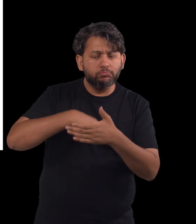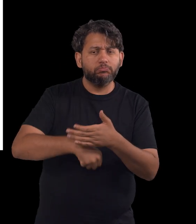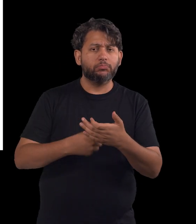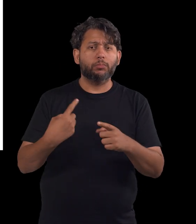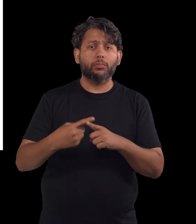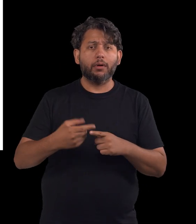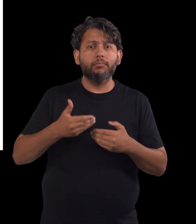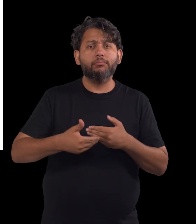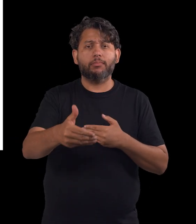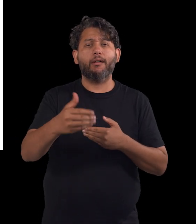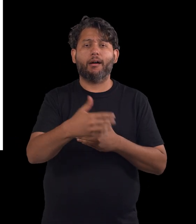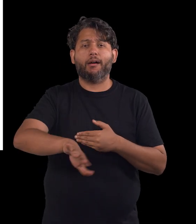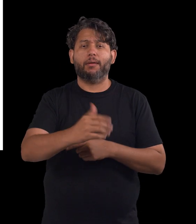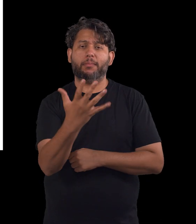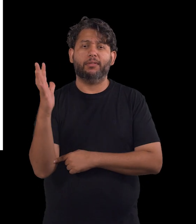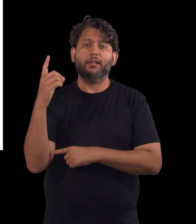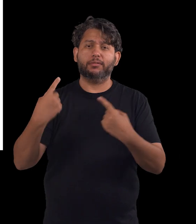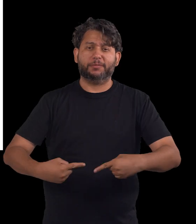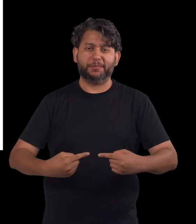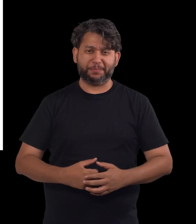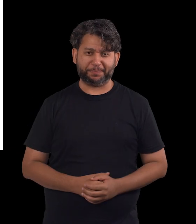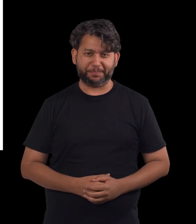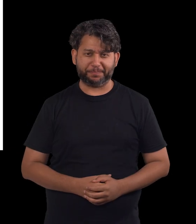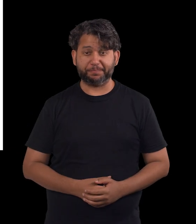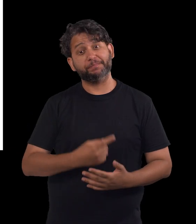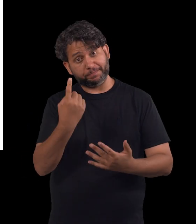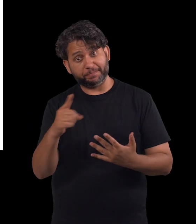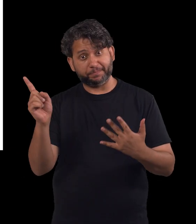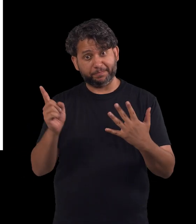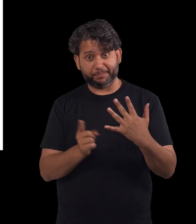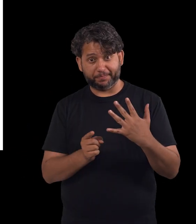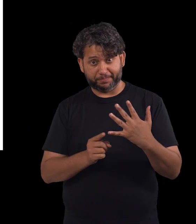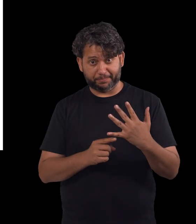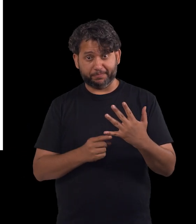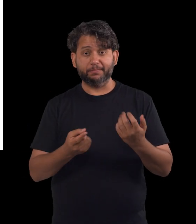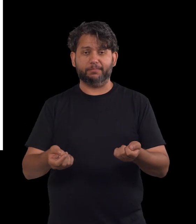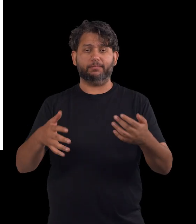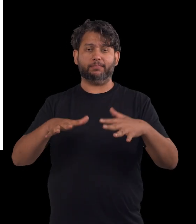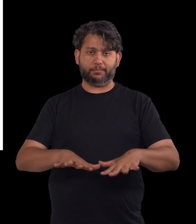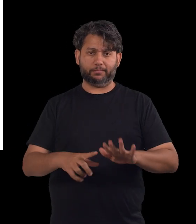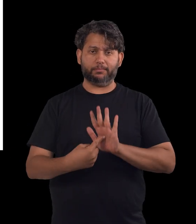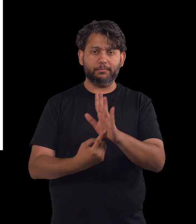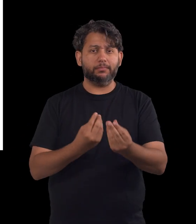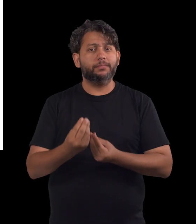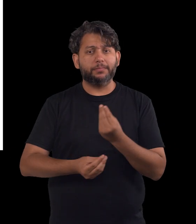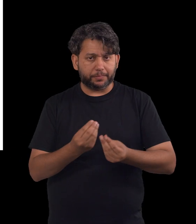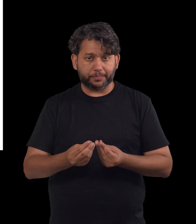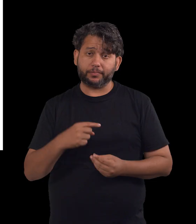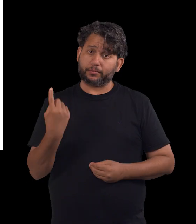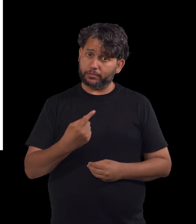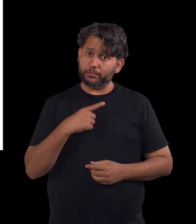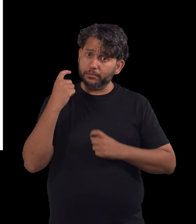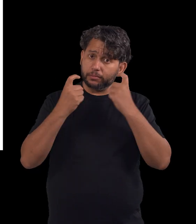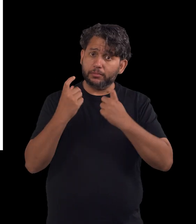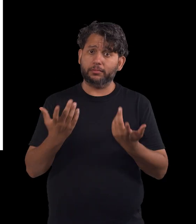engajada diante dos desafios ambientais contemporâneos. Por fim, o pilar inclusivo se expressa